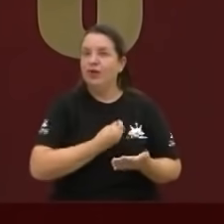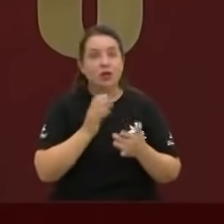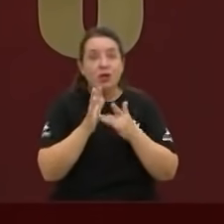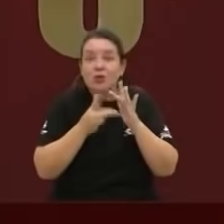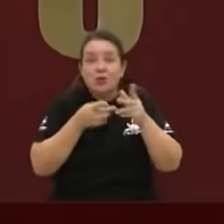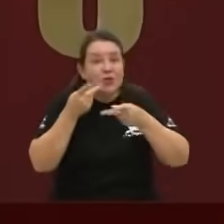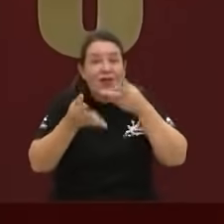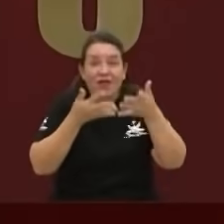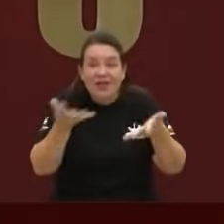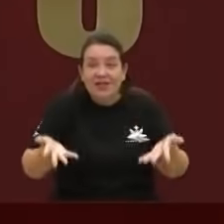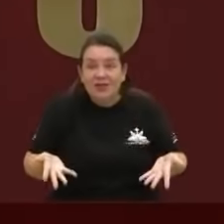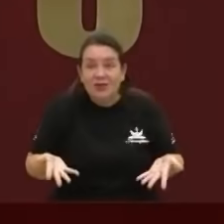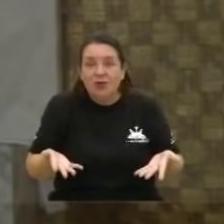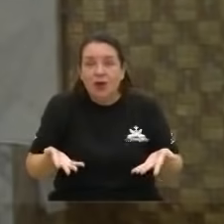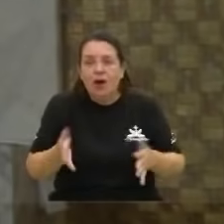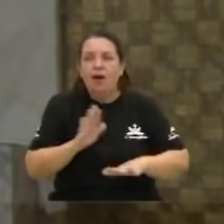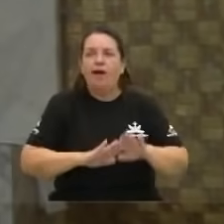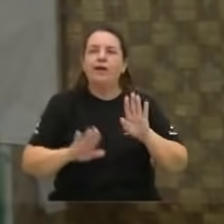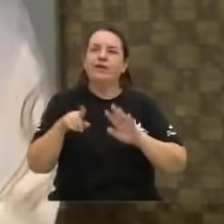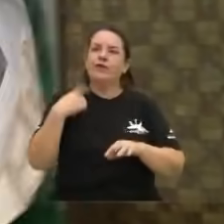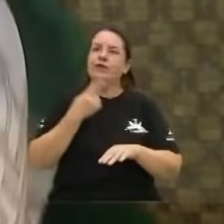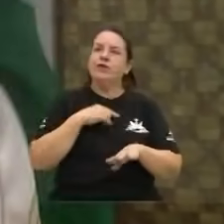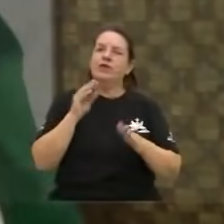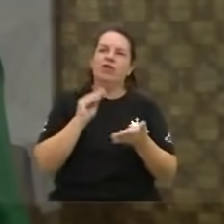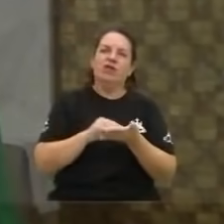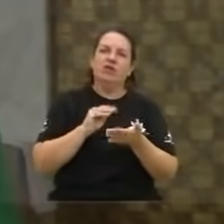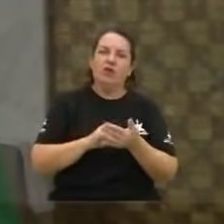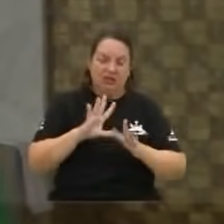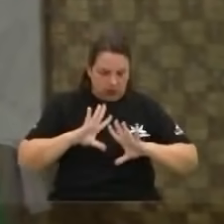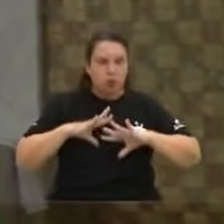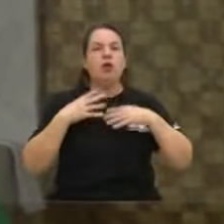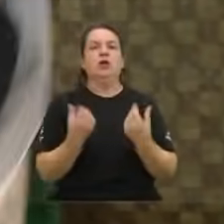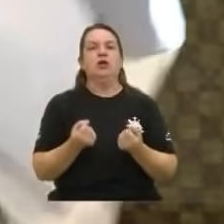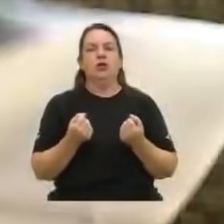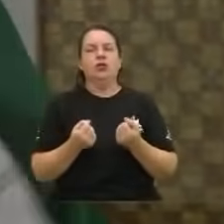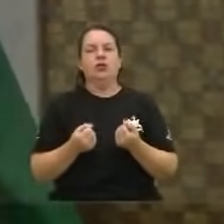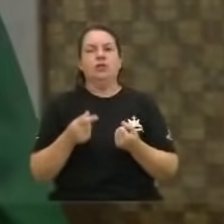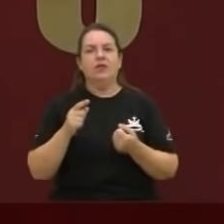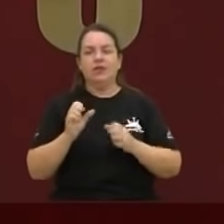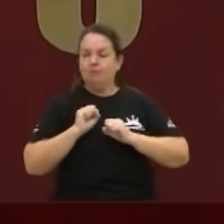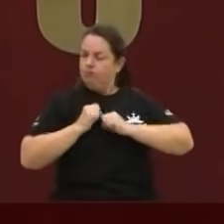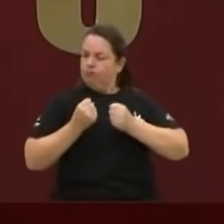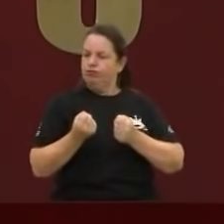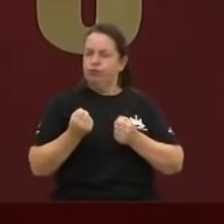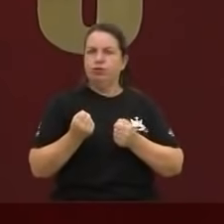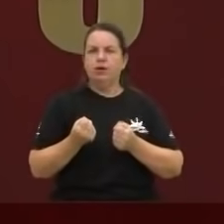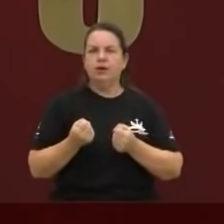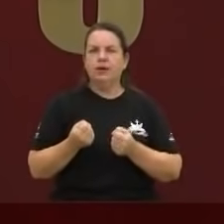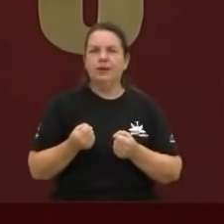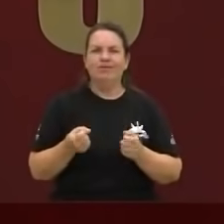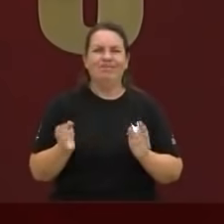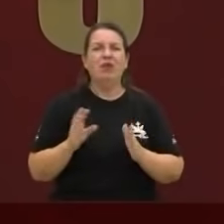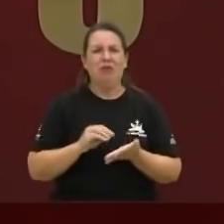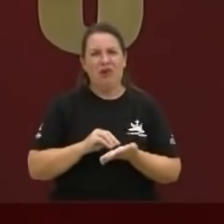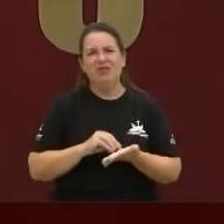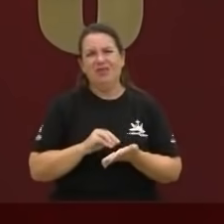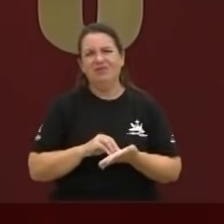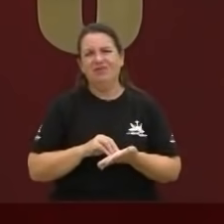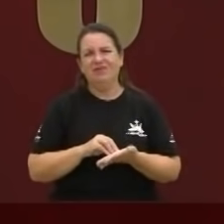Às vezes nos falta esse ímpeto, essa coragem, essa determinação.